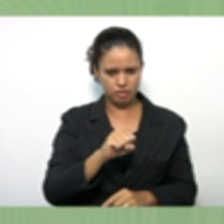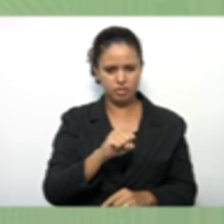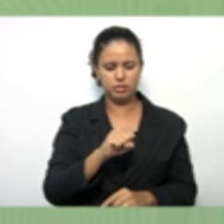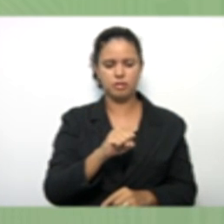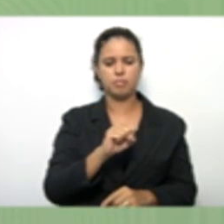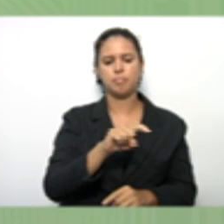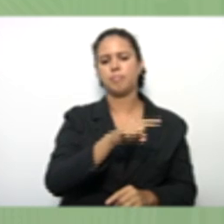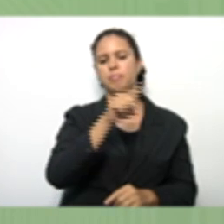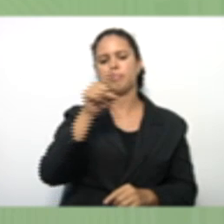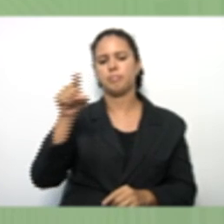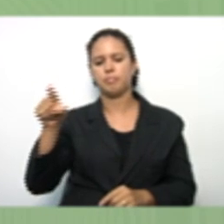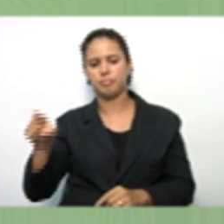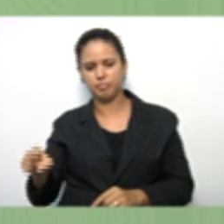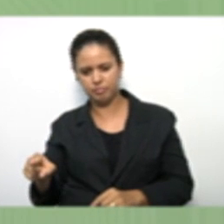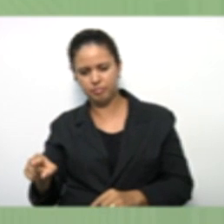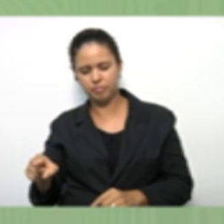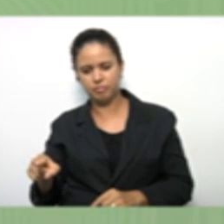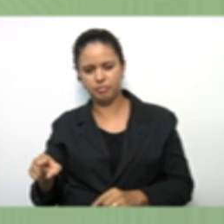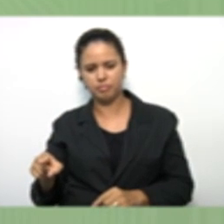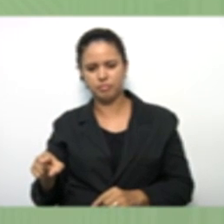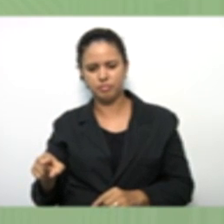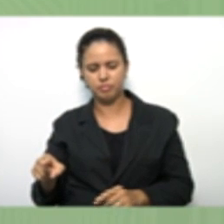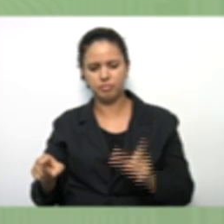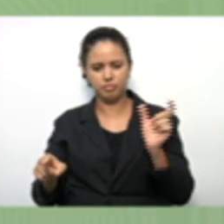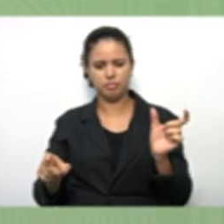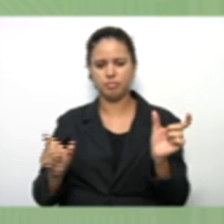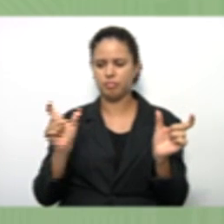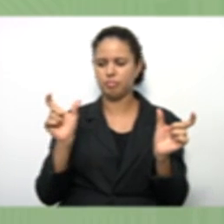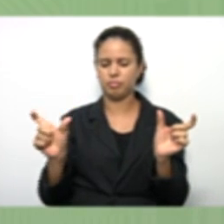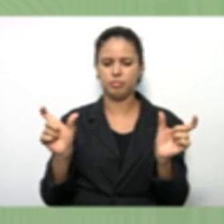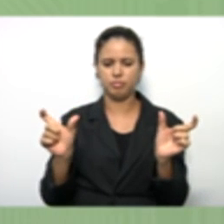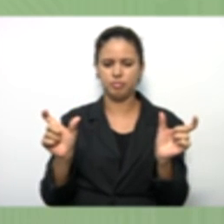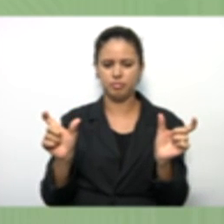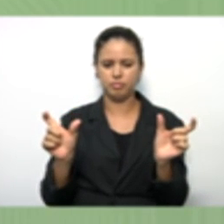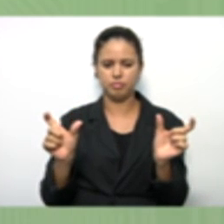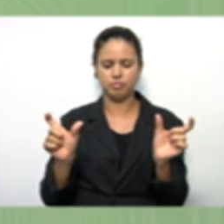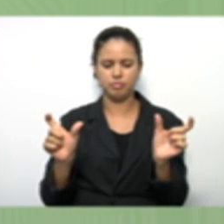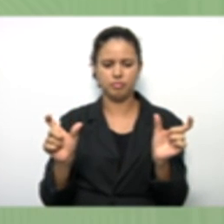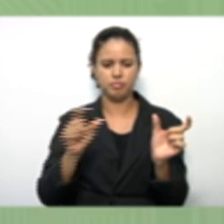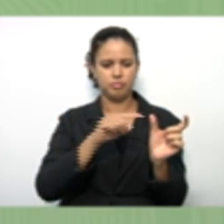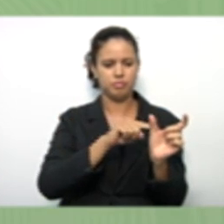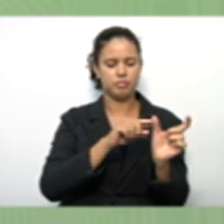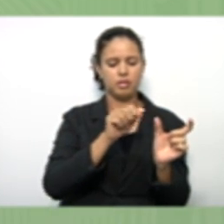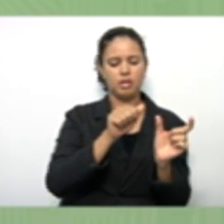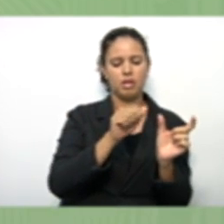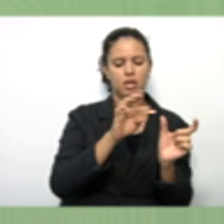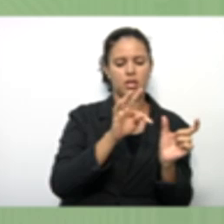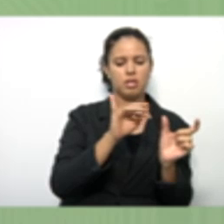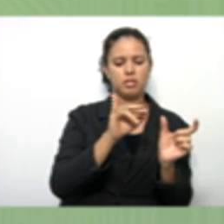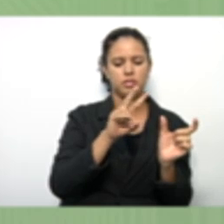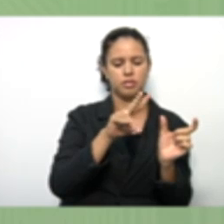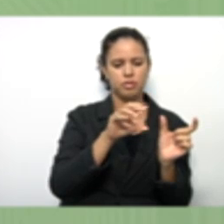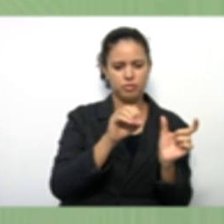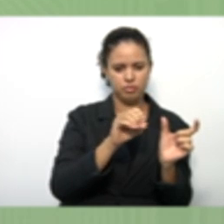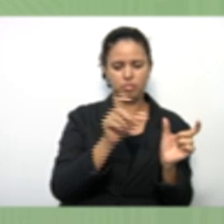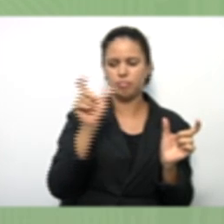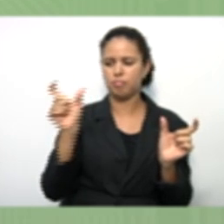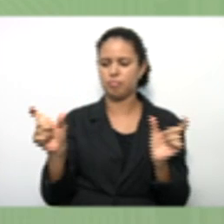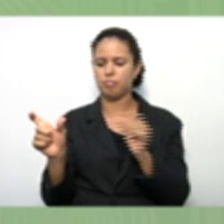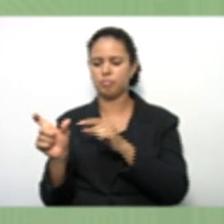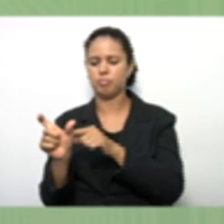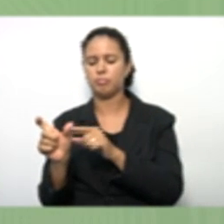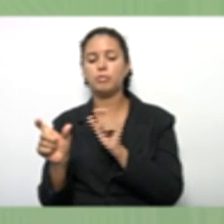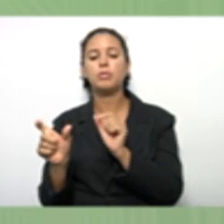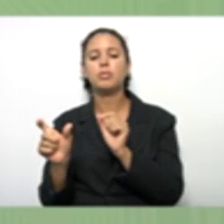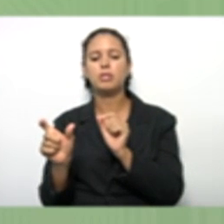Opa, professora, ativo e passivo? A senhora falou que era bens, direitos e obrigações? Sim, mas... De onde apareceu esse ativo e passivo, professora? Vamos lá. Todas as